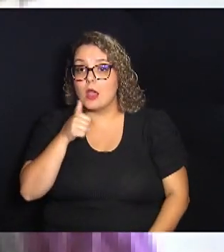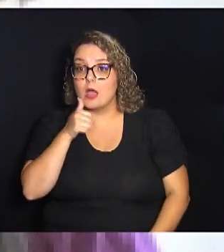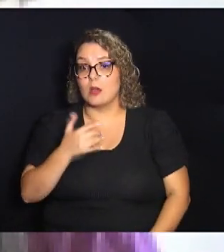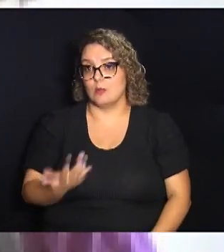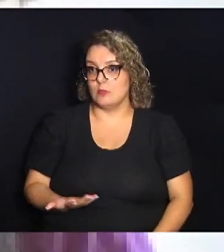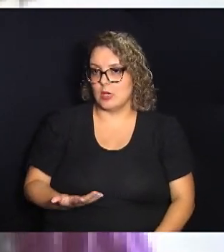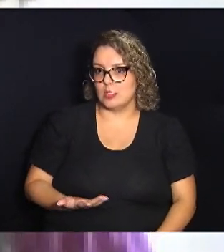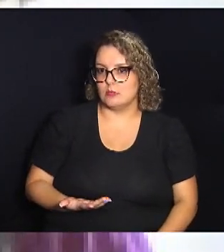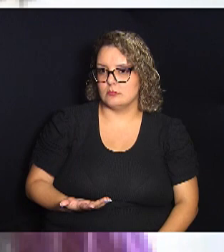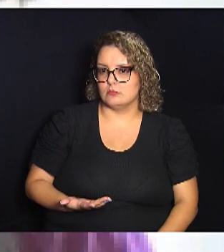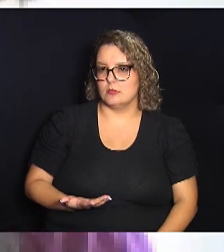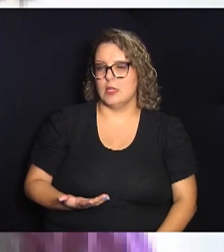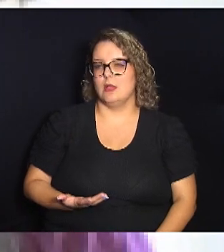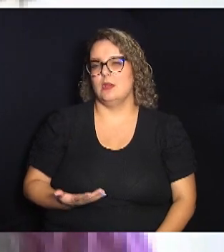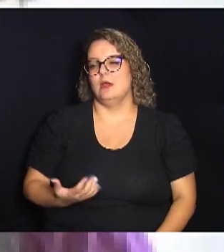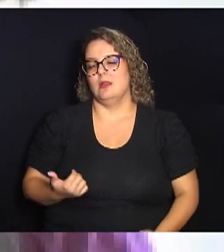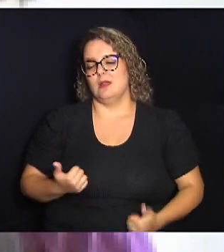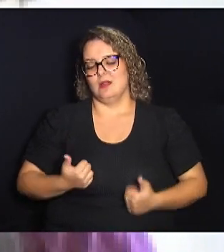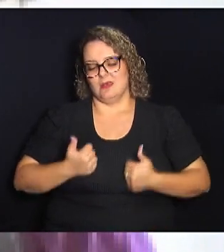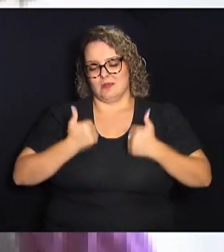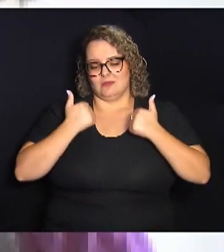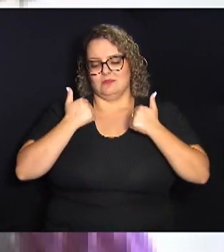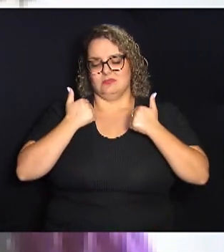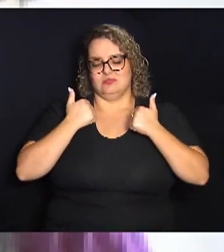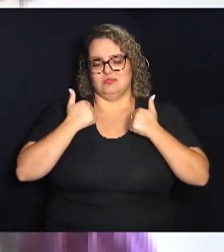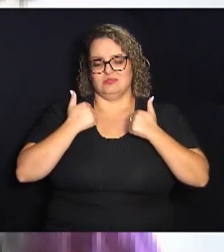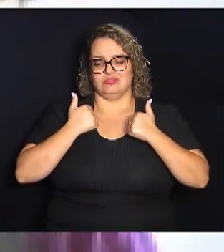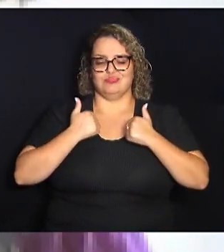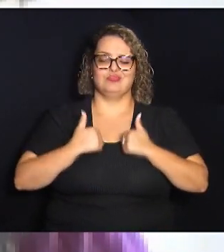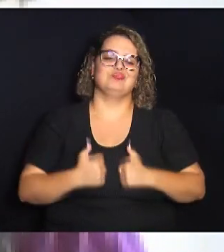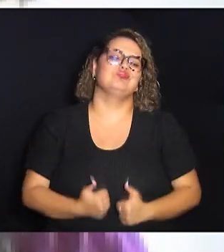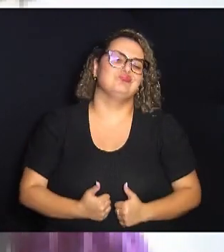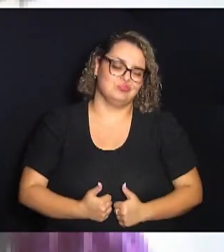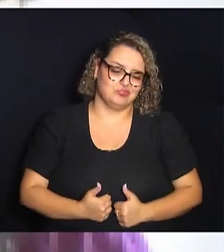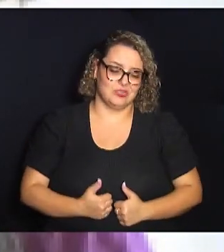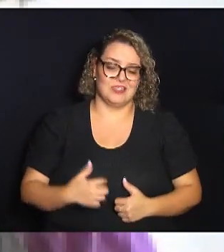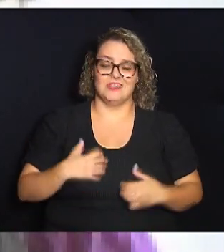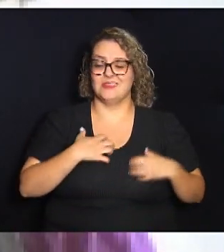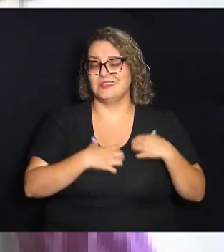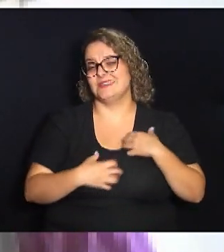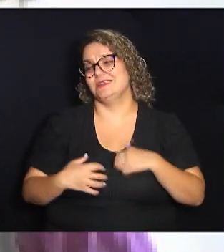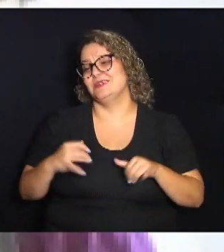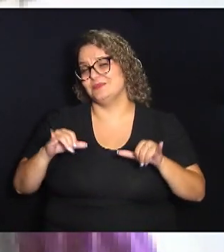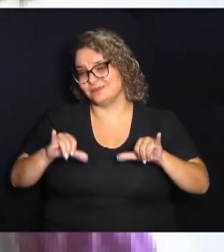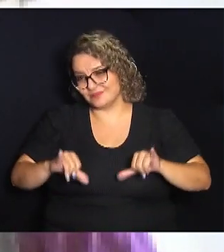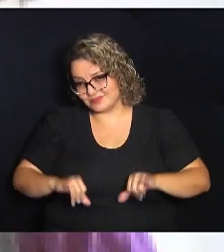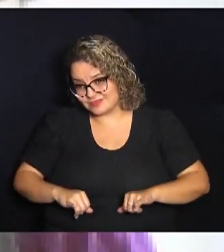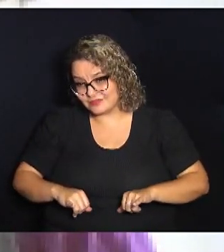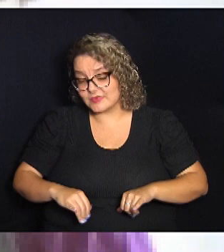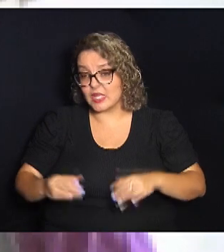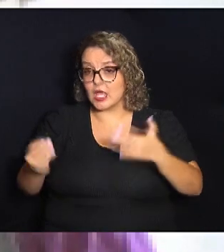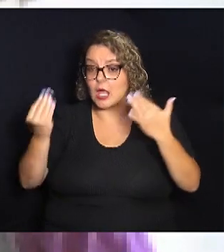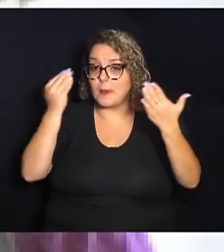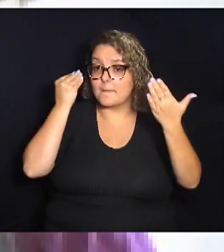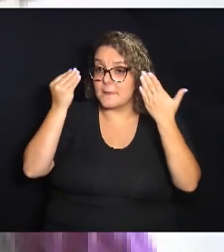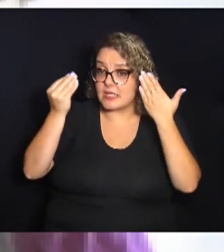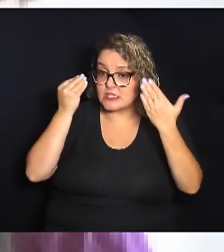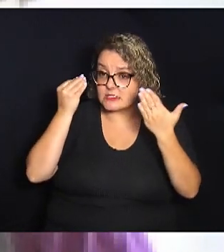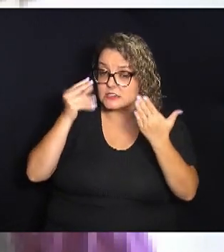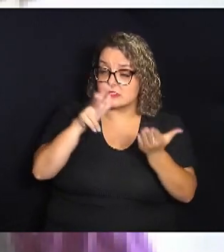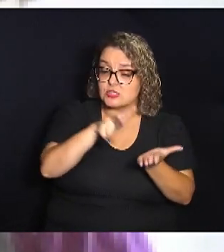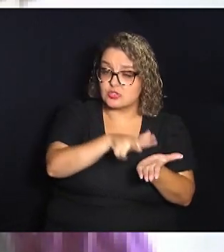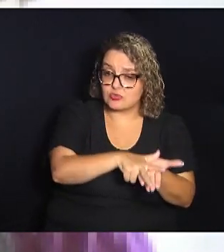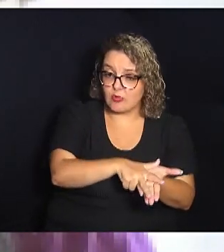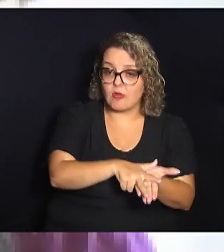um rebaixamento da sua autoestima, pode trazer para a mulher muita angústia, muito sofrimento. E a psicoterapia, ela justamente